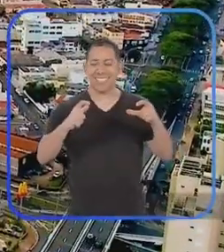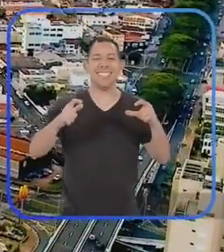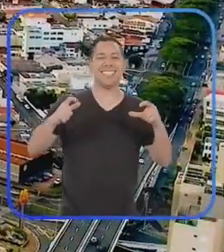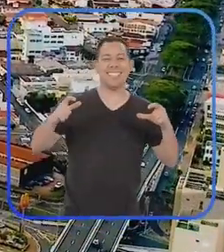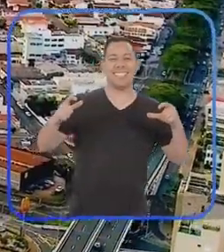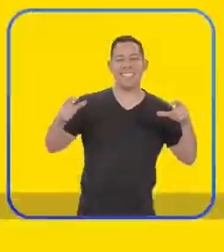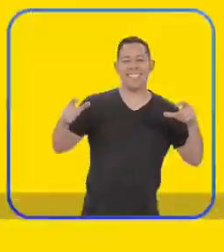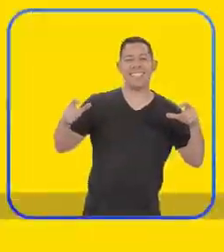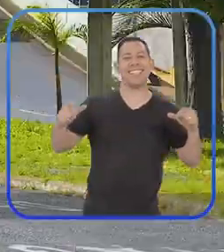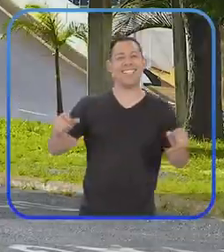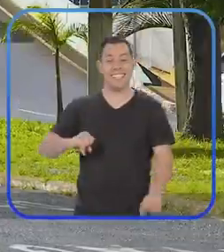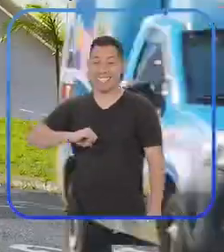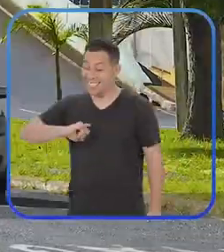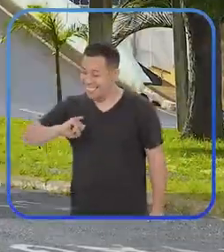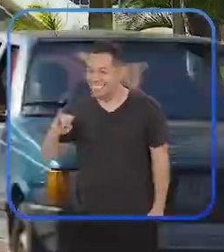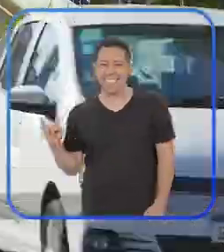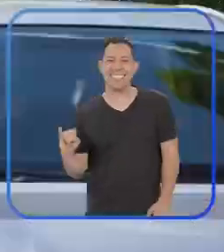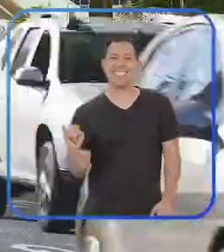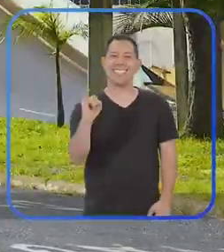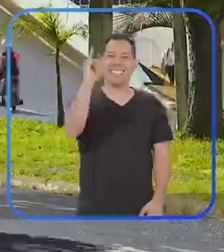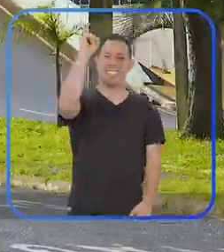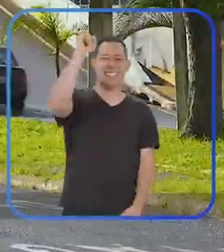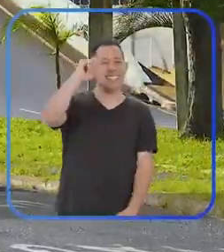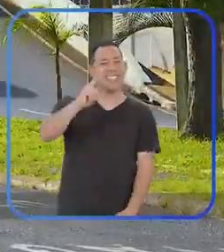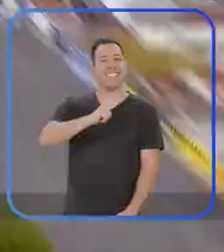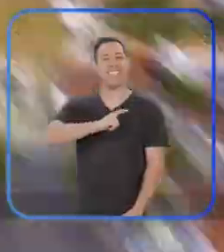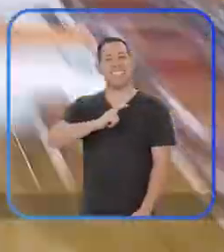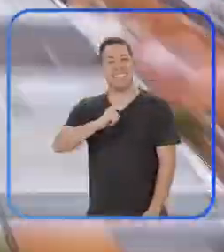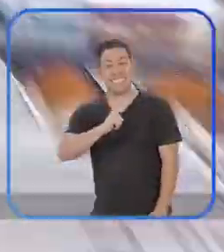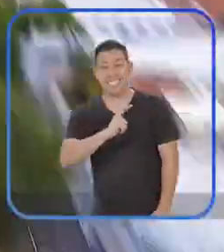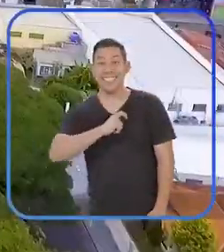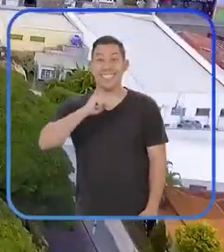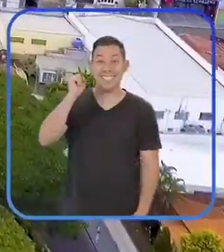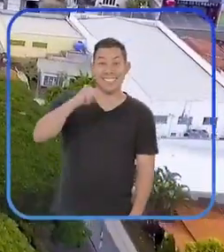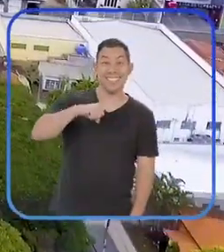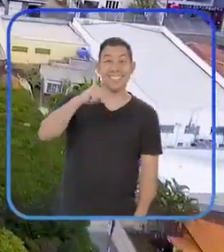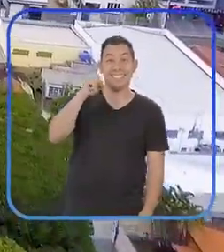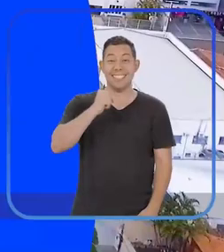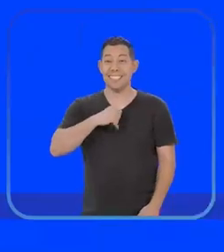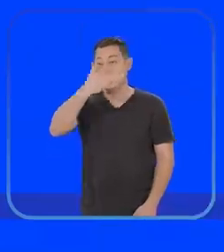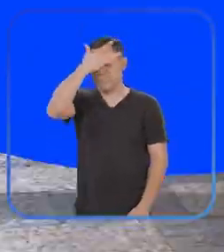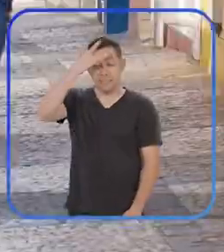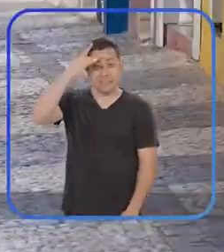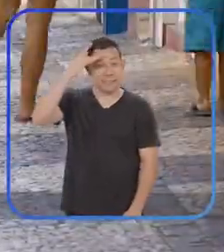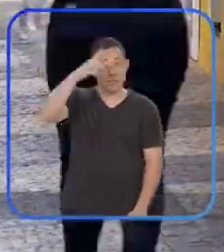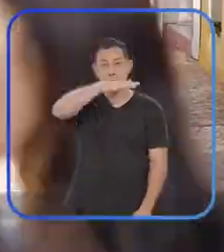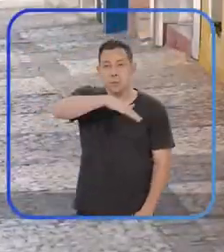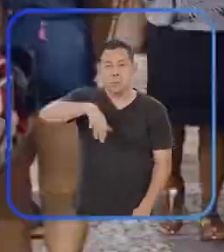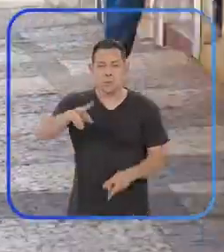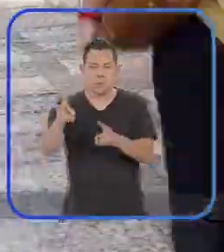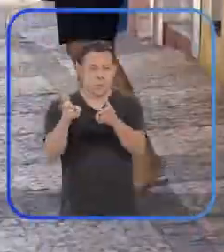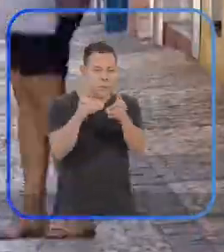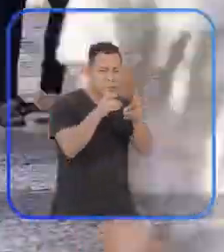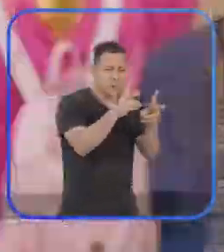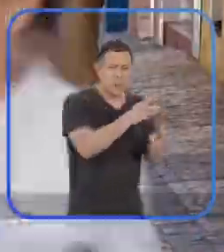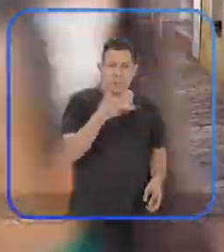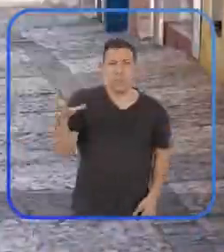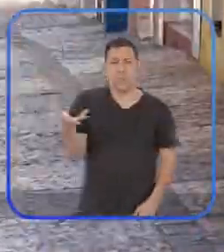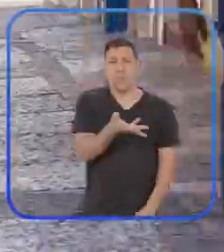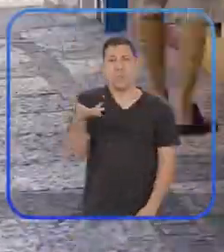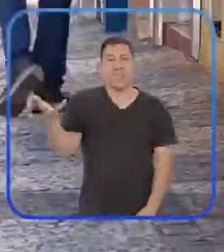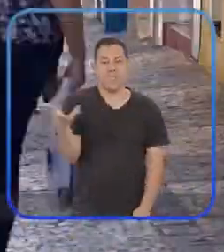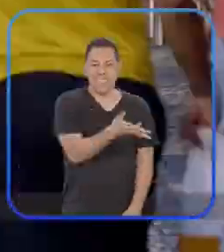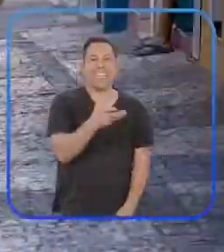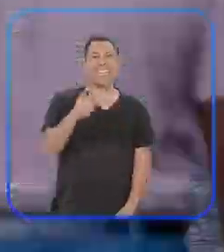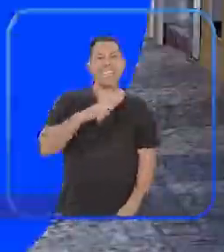monte. De tão importante, virou locomotiva, mas hoje corre mais